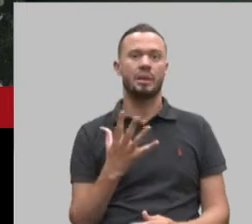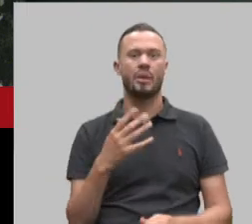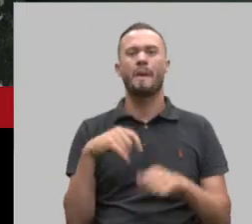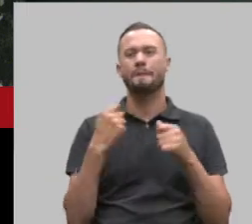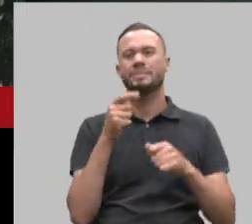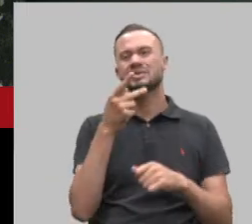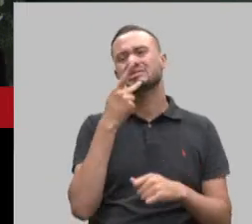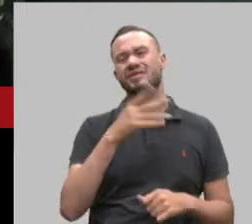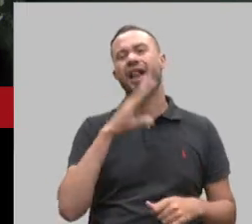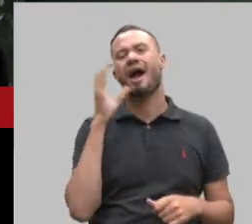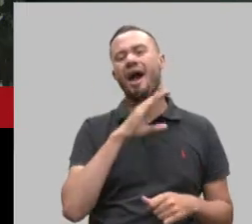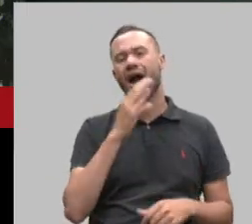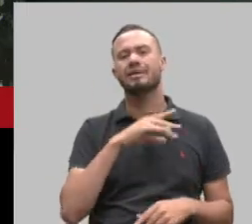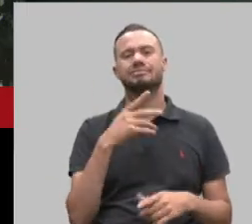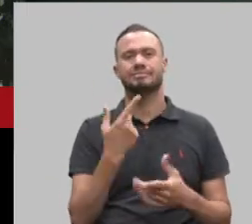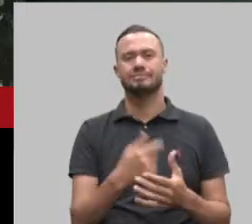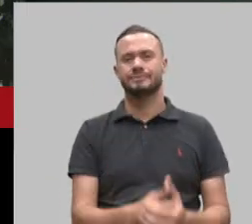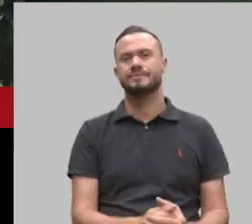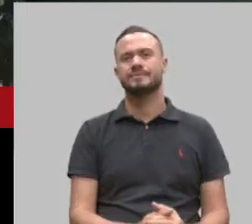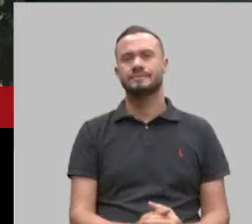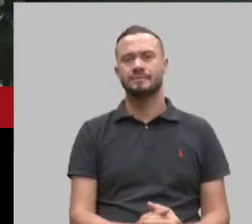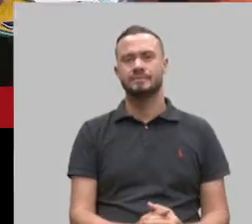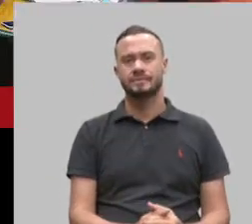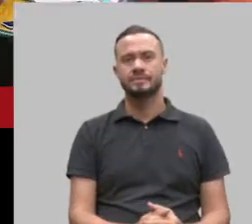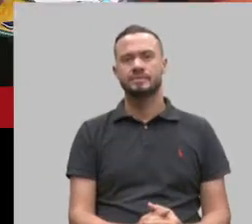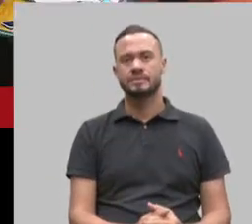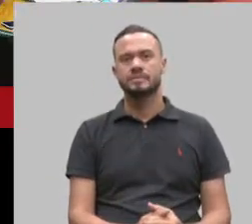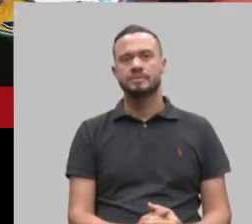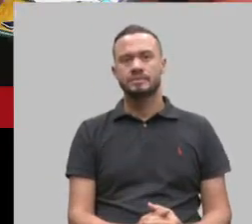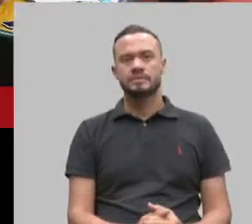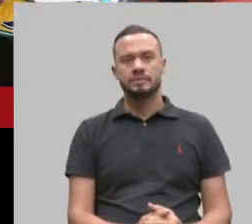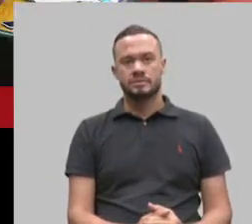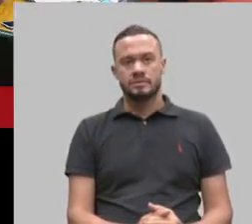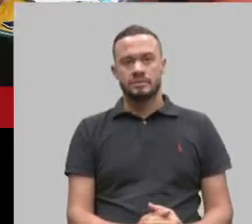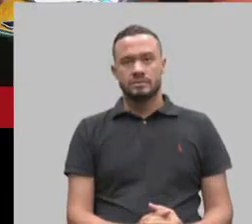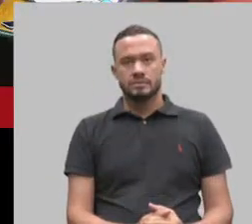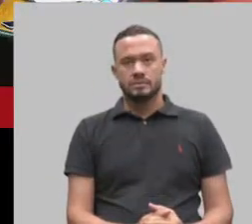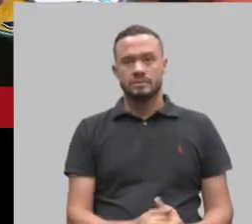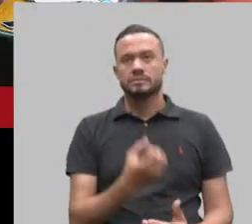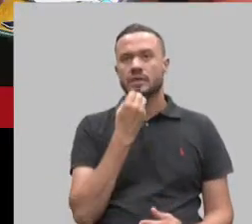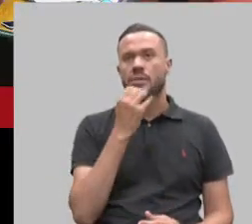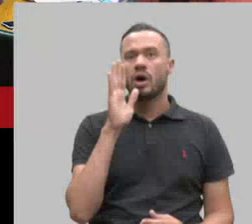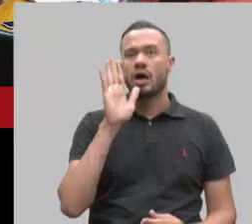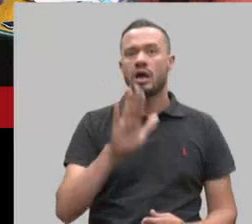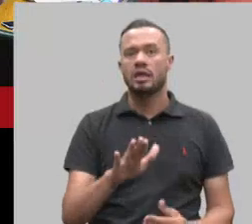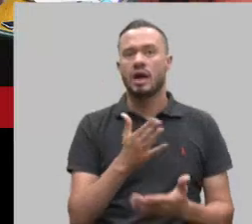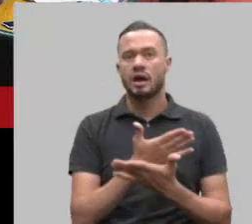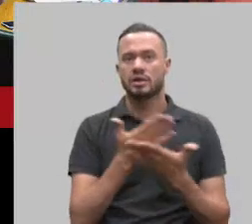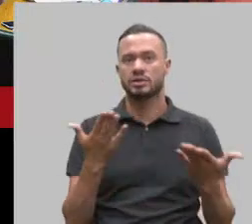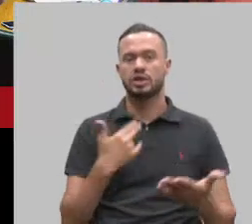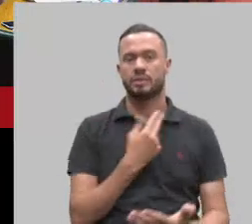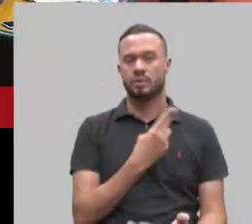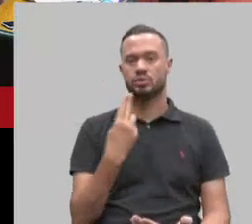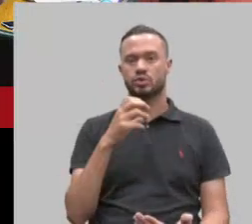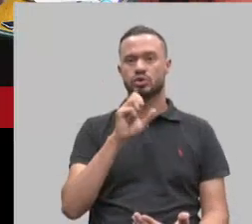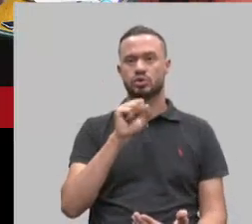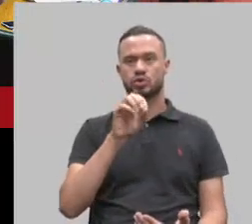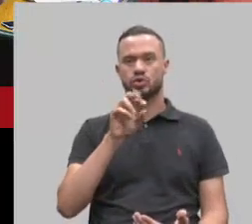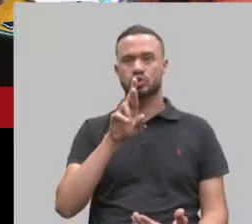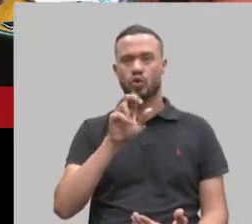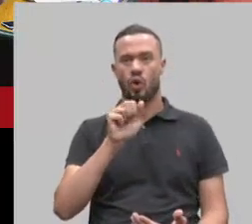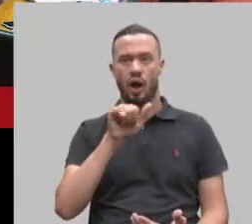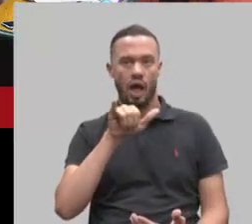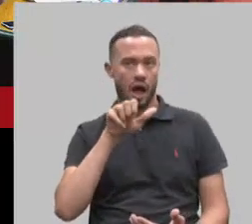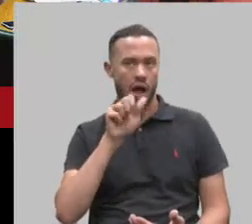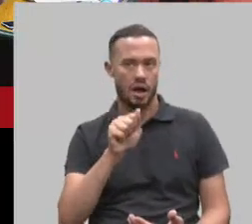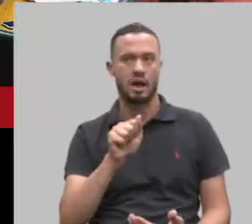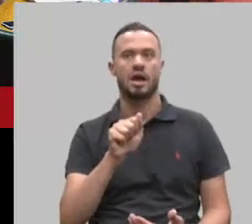por favor po boa tarde a todos Eu me chamo Soraia eu sou do Polo Sul 3